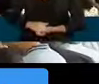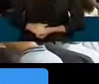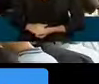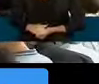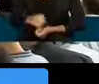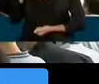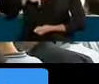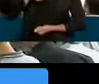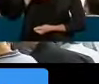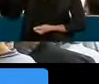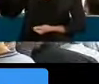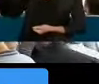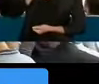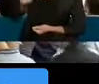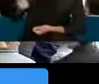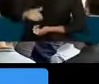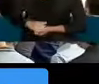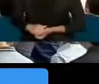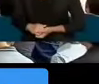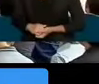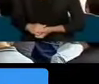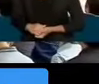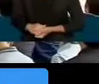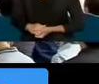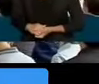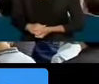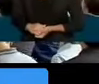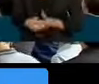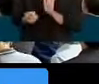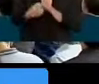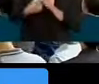Aqui, ó. Aqui, ó.